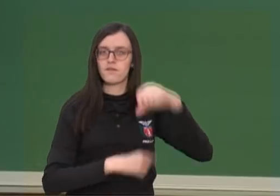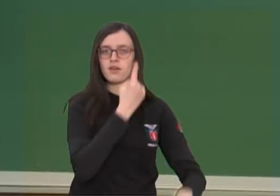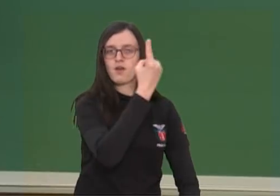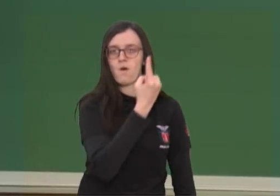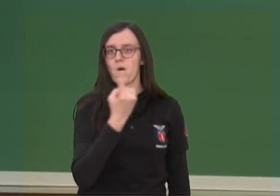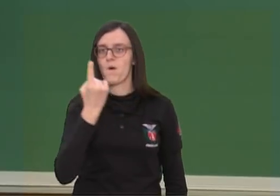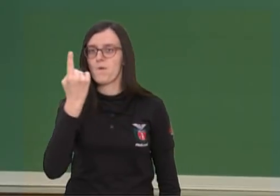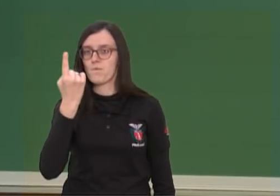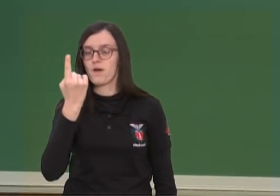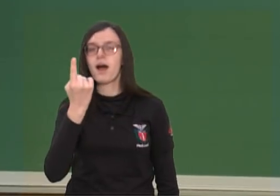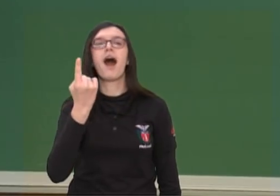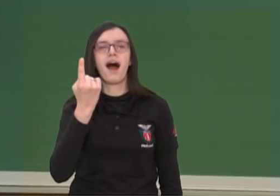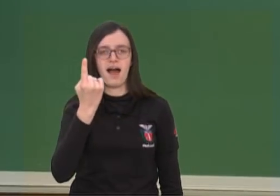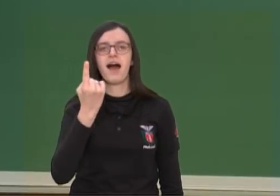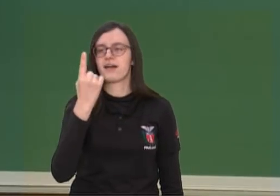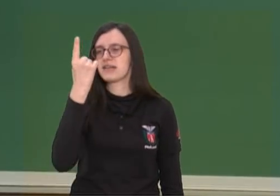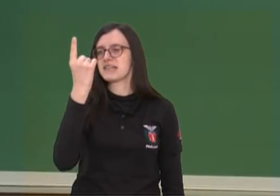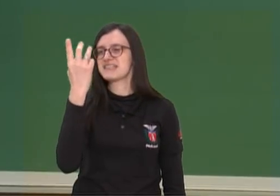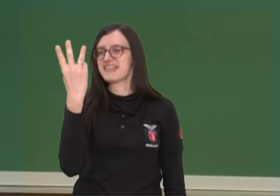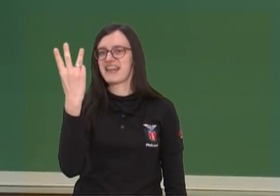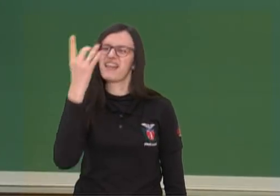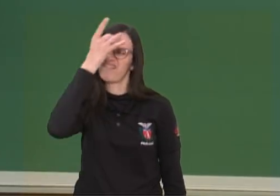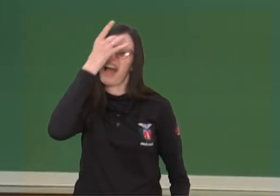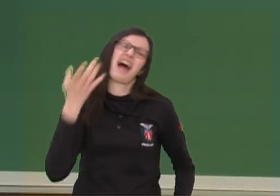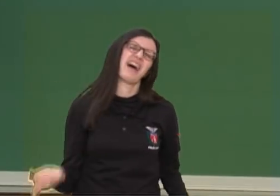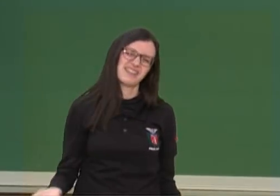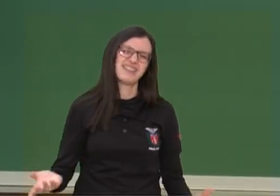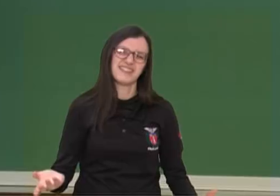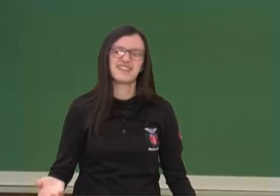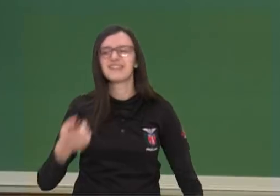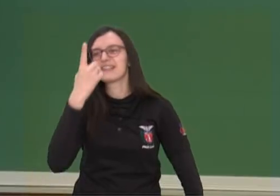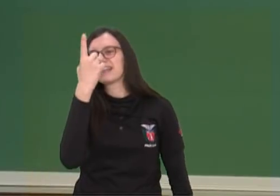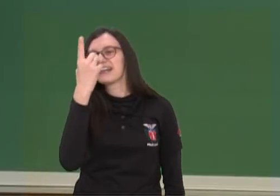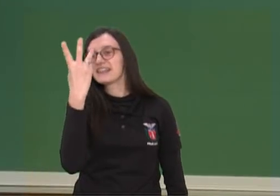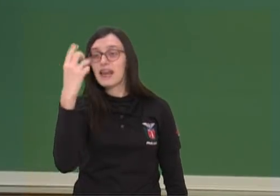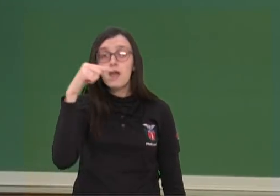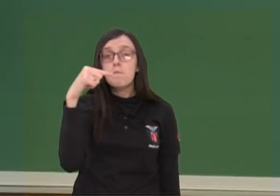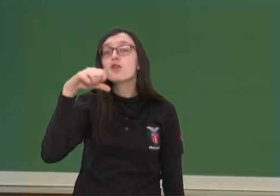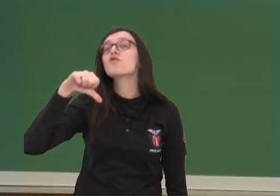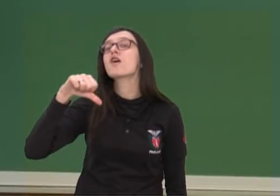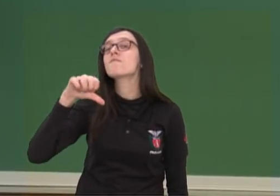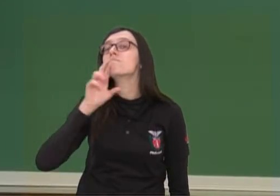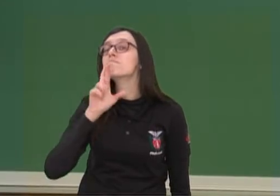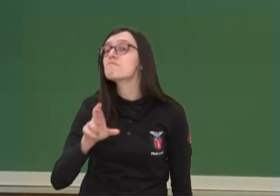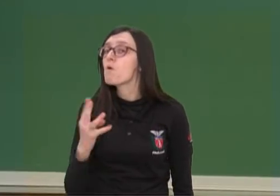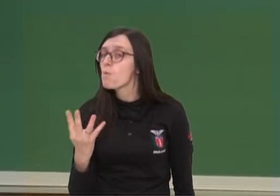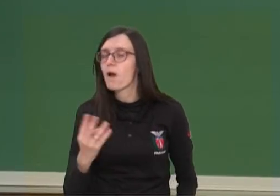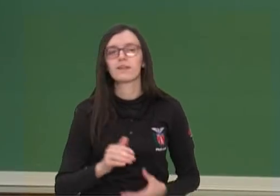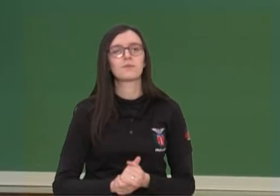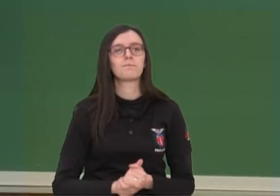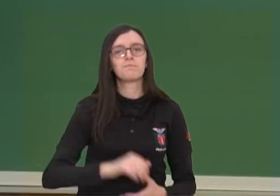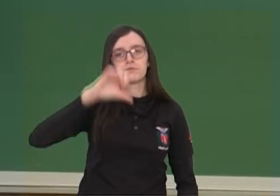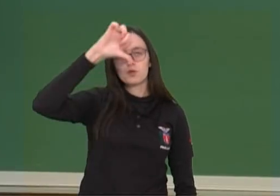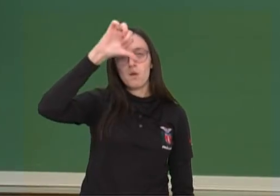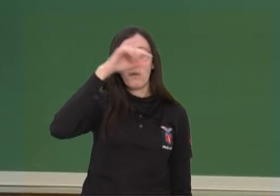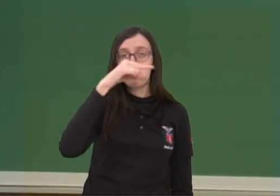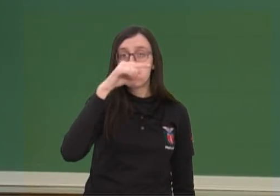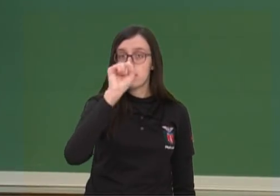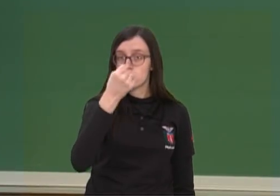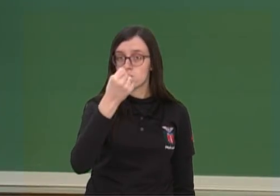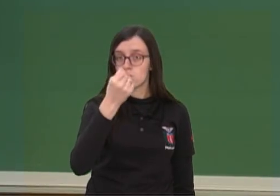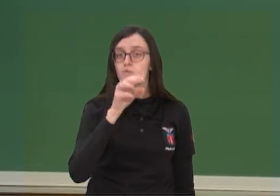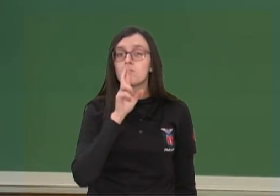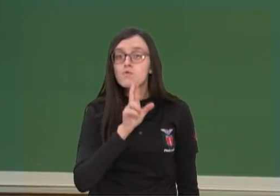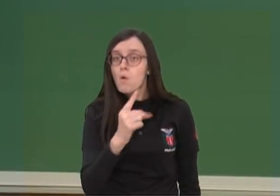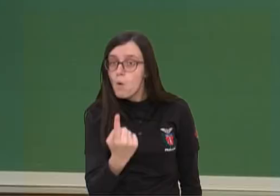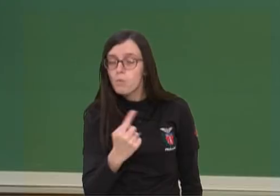e aqui 13. Beleza? Então, agora ficou fácil, né? 13 menos 9, 4. 9 menos 8,